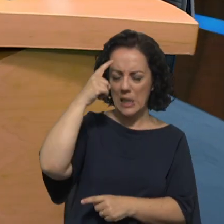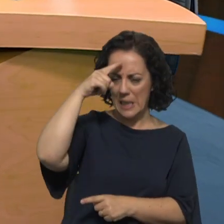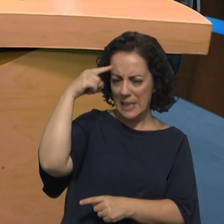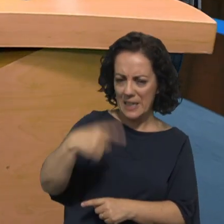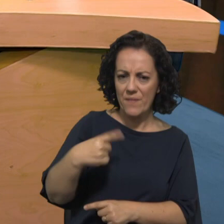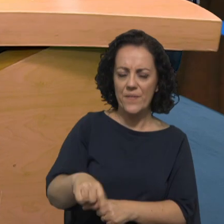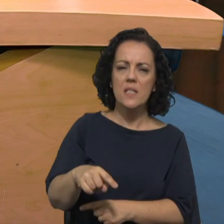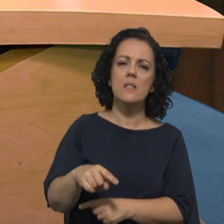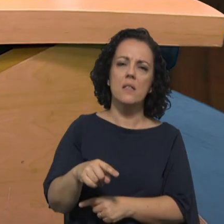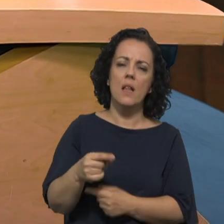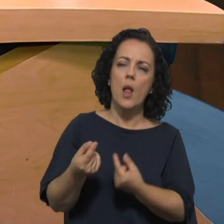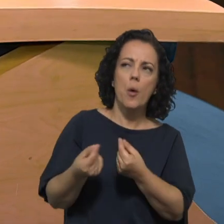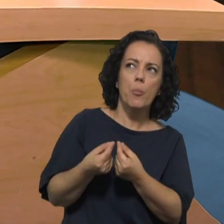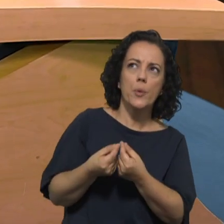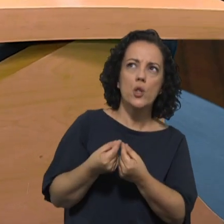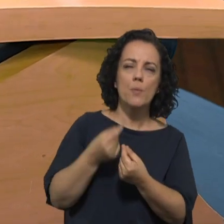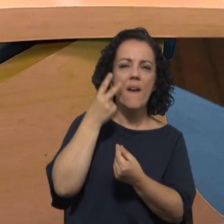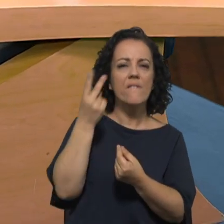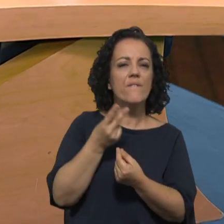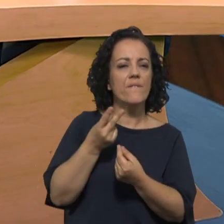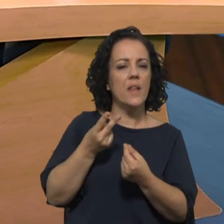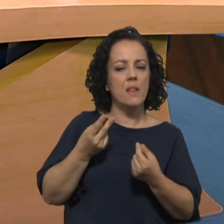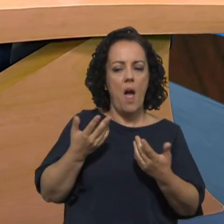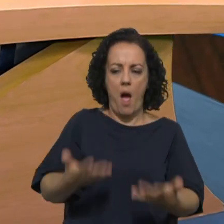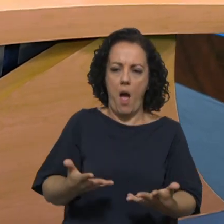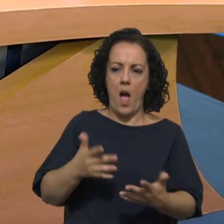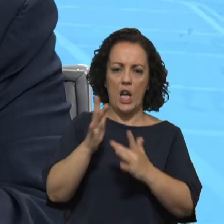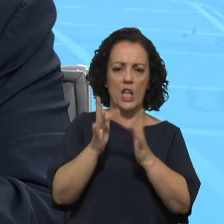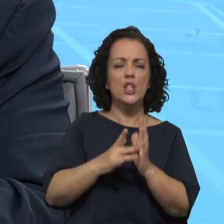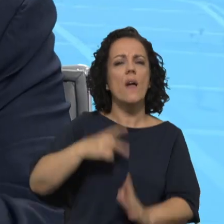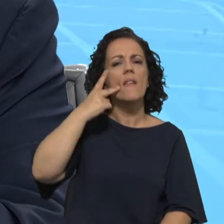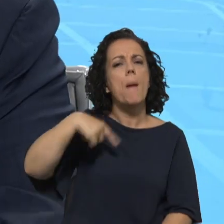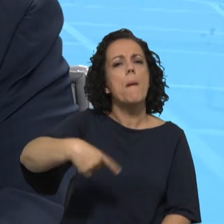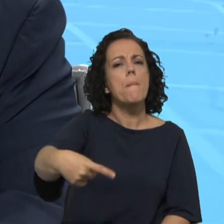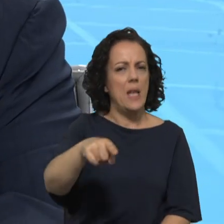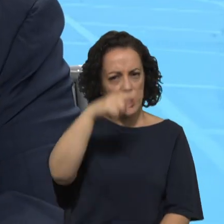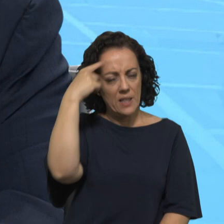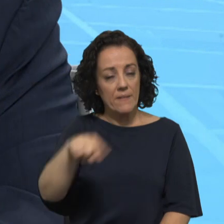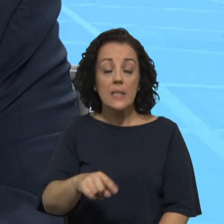da presença de Cristo na vida concreta do cotidiano. Sim, isso é verdade, porque, repare,